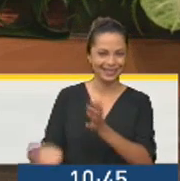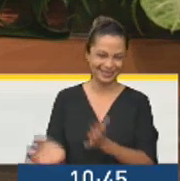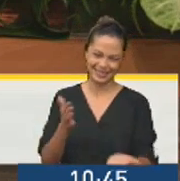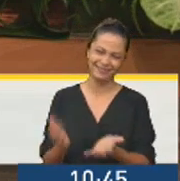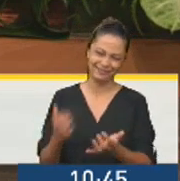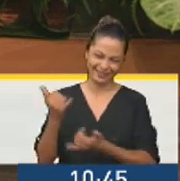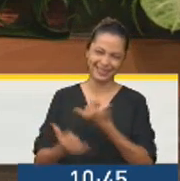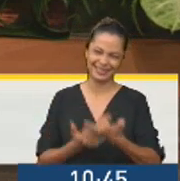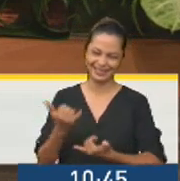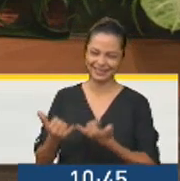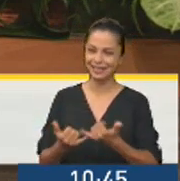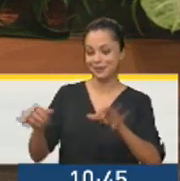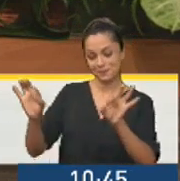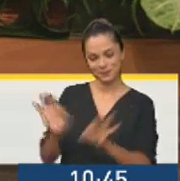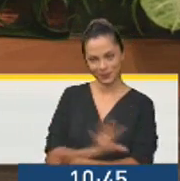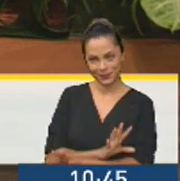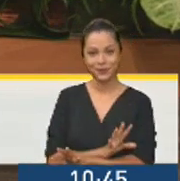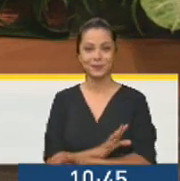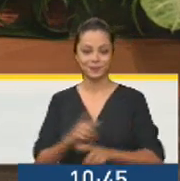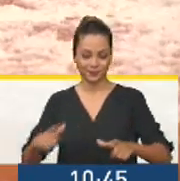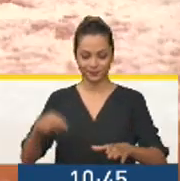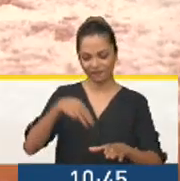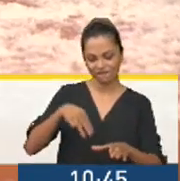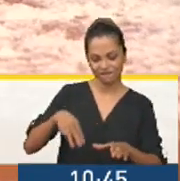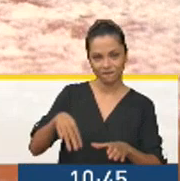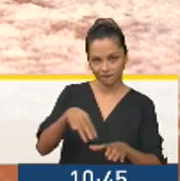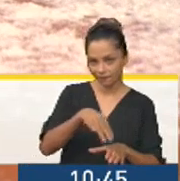pronta. Garfinho, furinho.